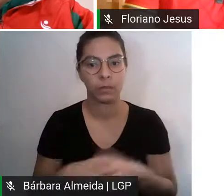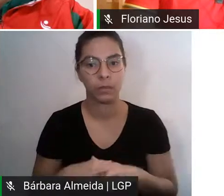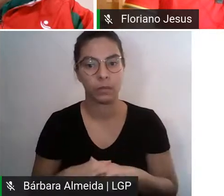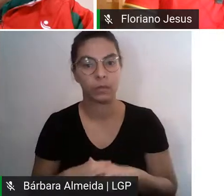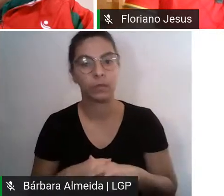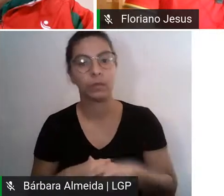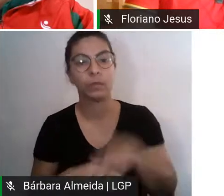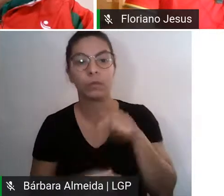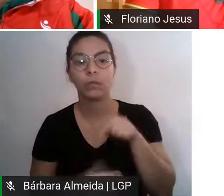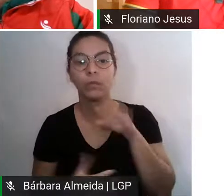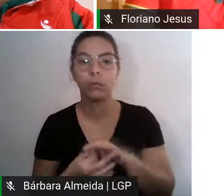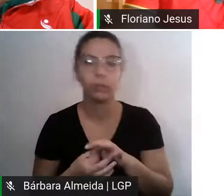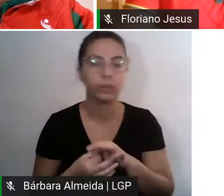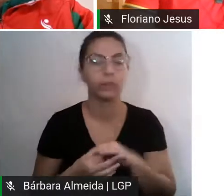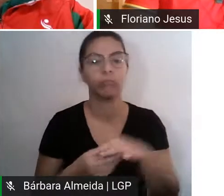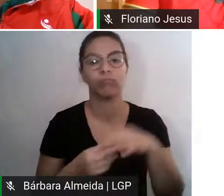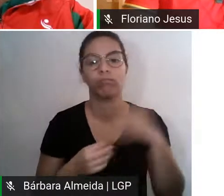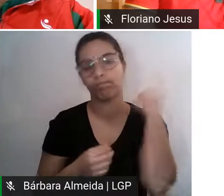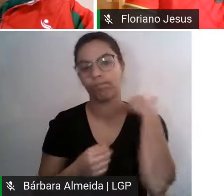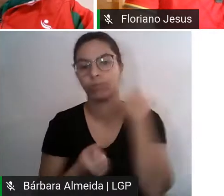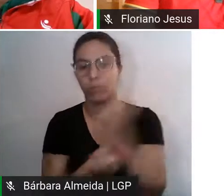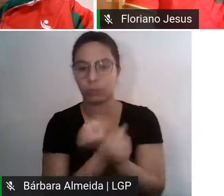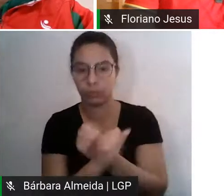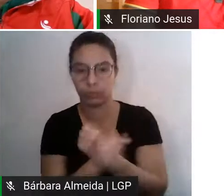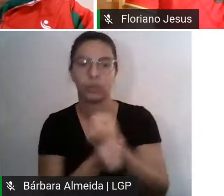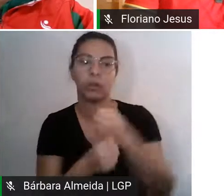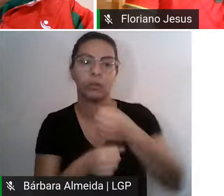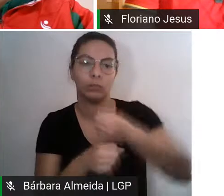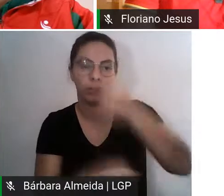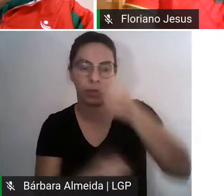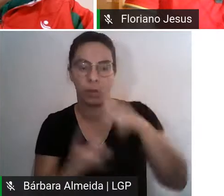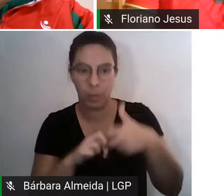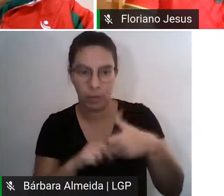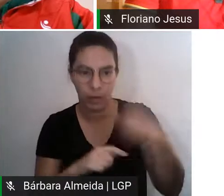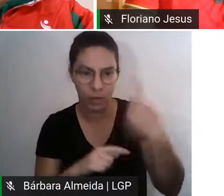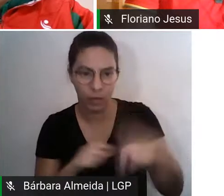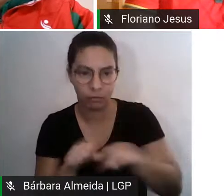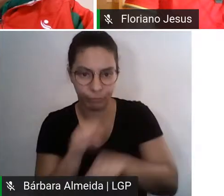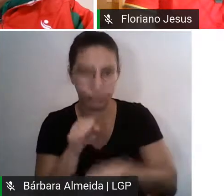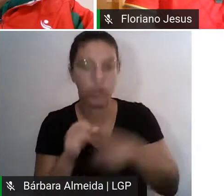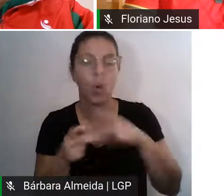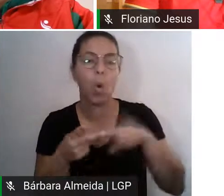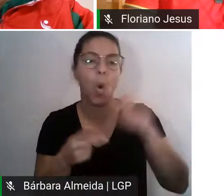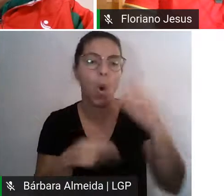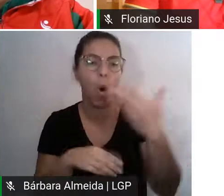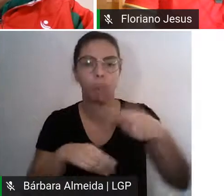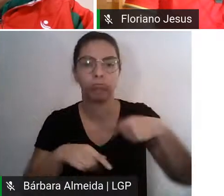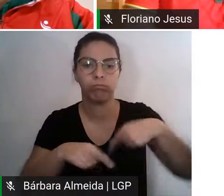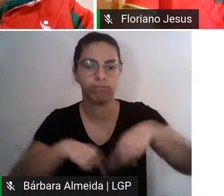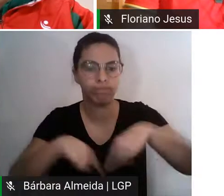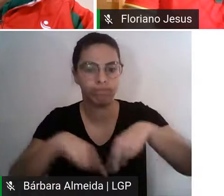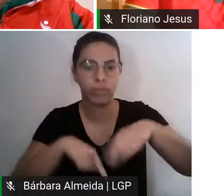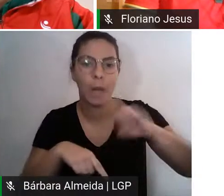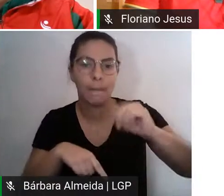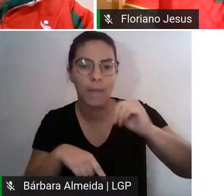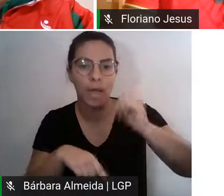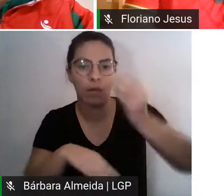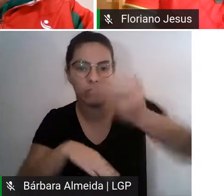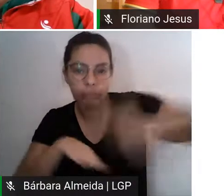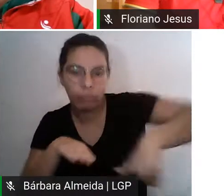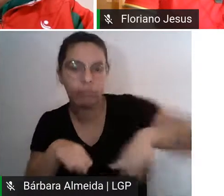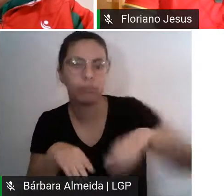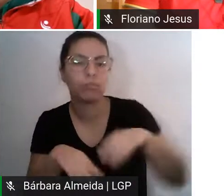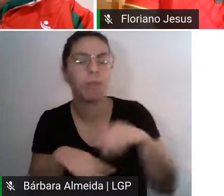ok, se é um amputado, se é uma lesão vertebromedular, se é sequelas de poli, são tudo coisas conhecidas. E quando são aquelas distrofias,